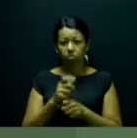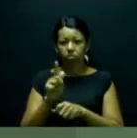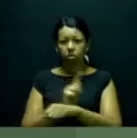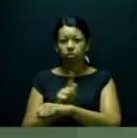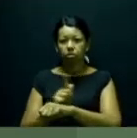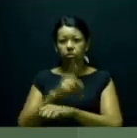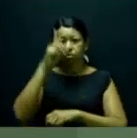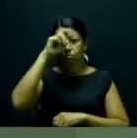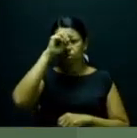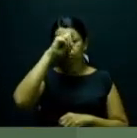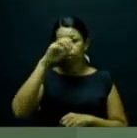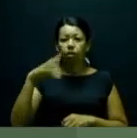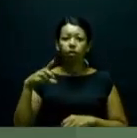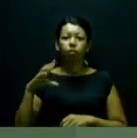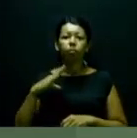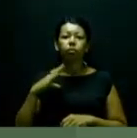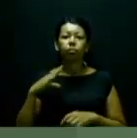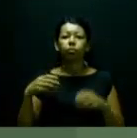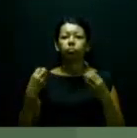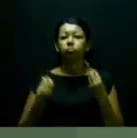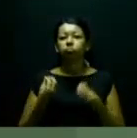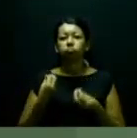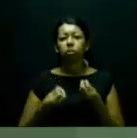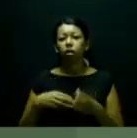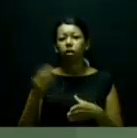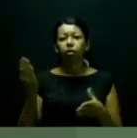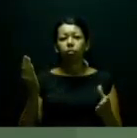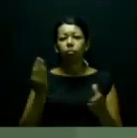do hospital municipal. Como é que está esse processo?